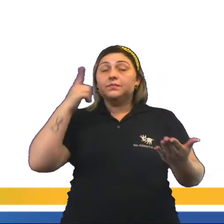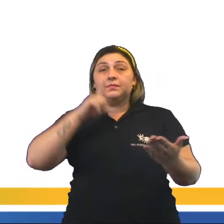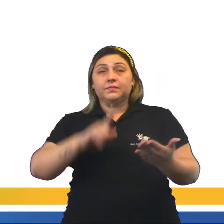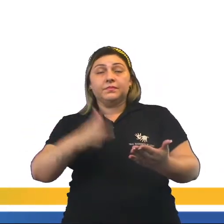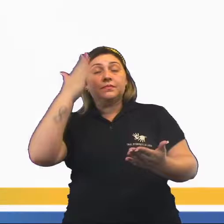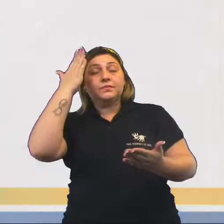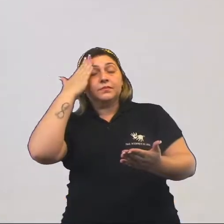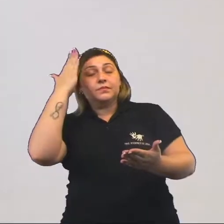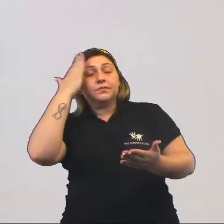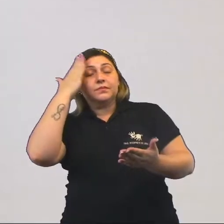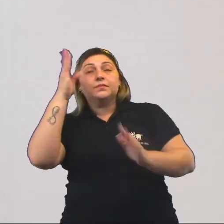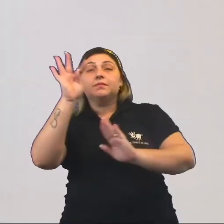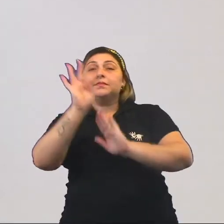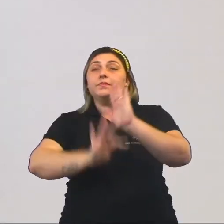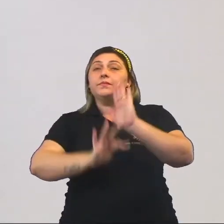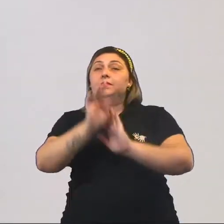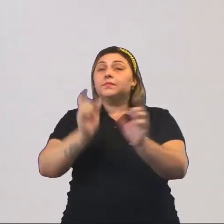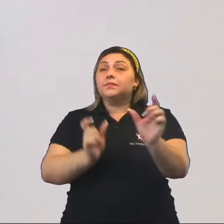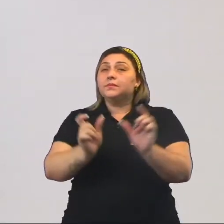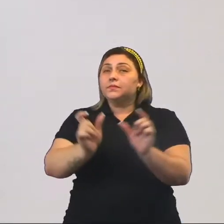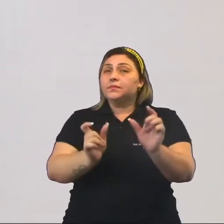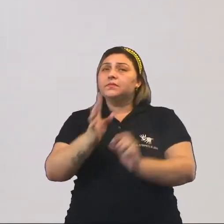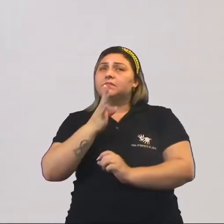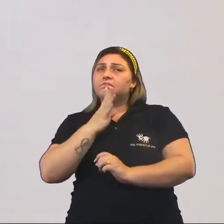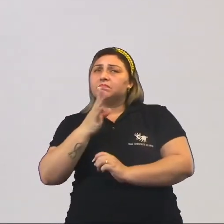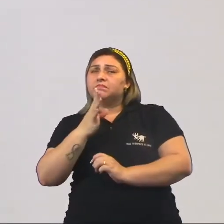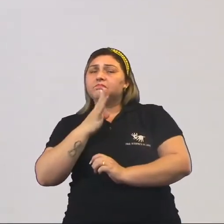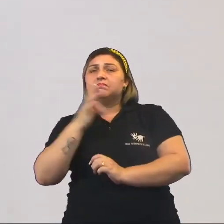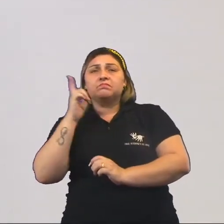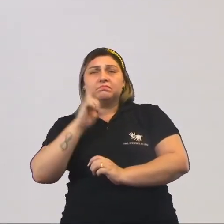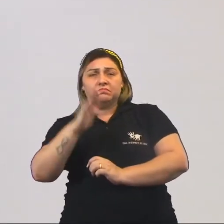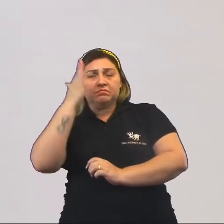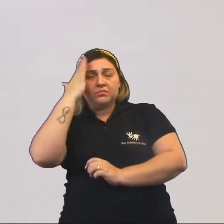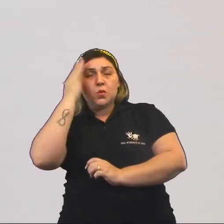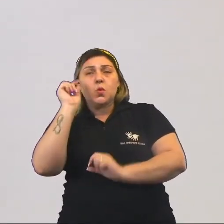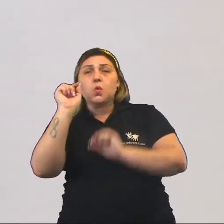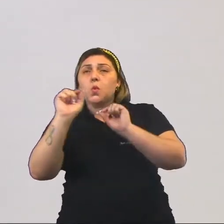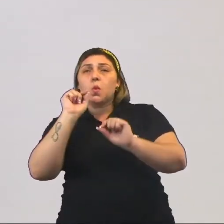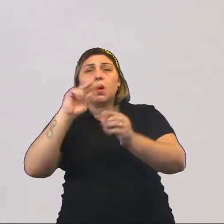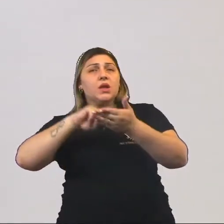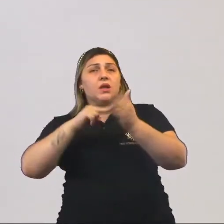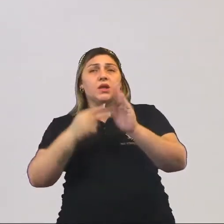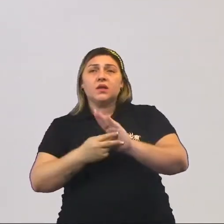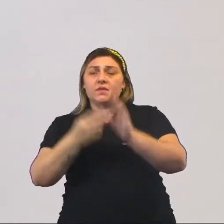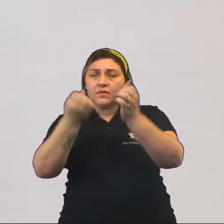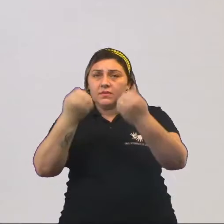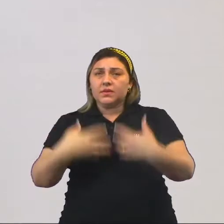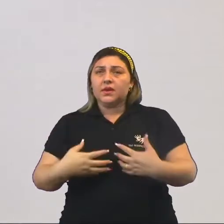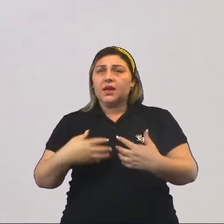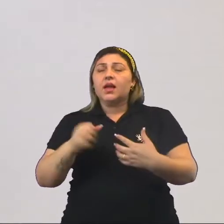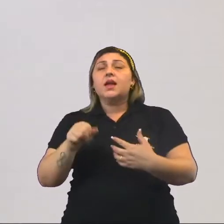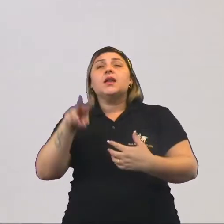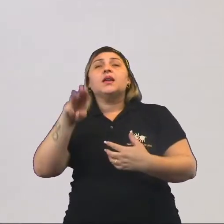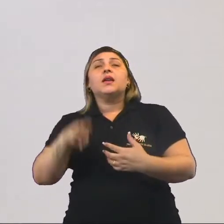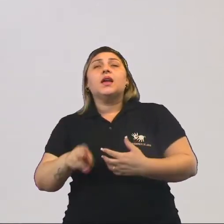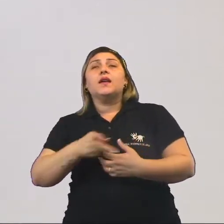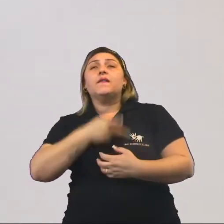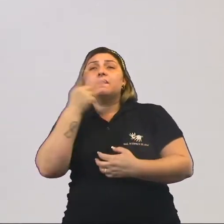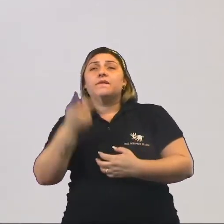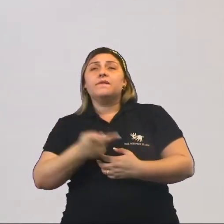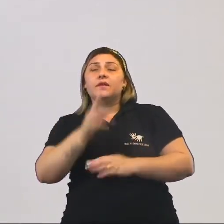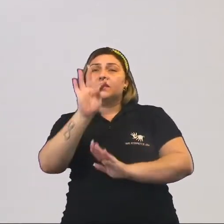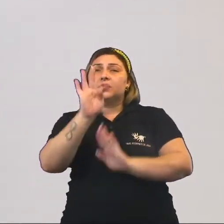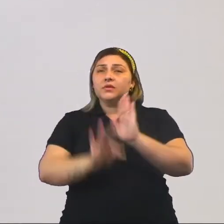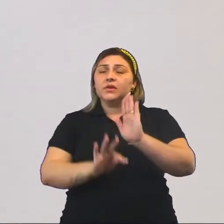conseguiram identificar no meio desse texto aí palavras conhecidas? Conseguiram fazer uma ideia do que o texto está querendo falar? Sobre quem fala esse